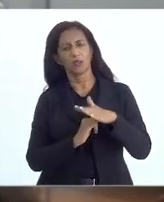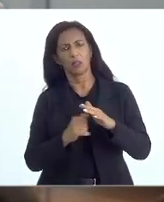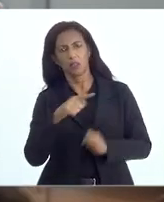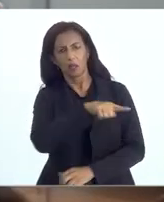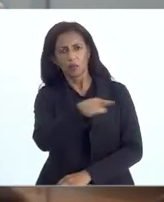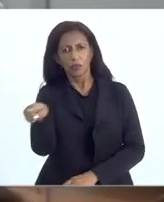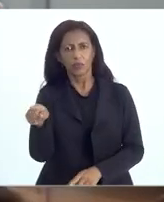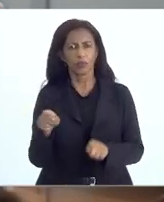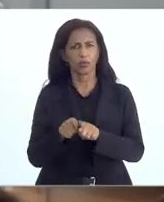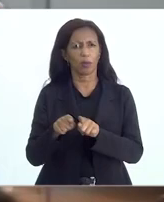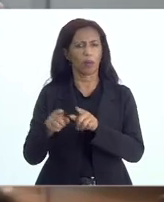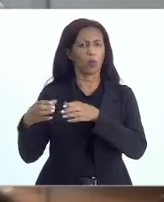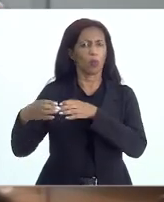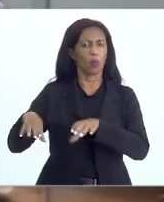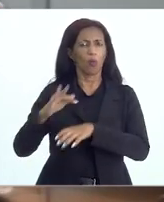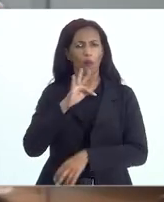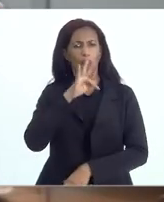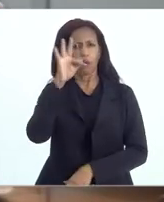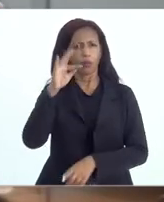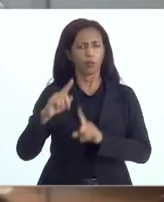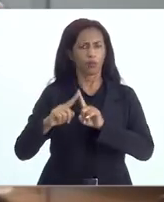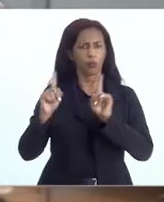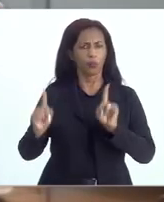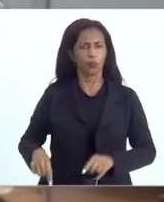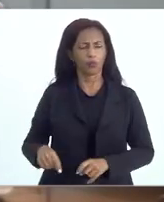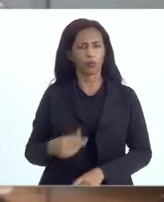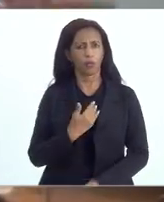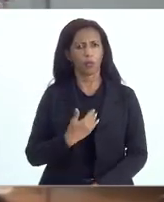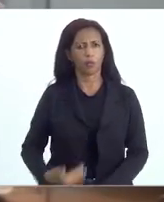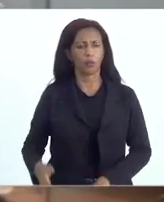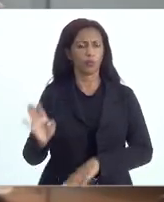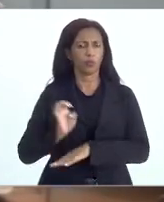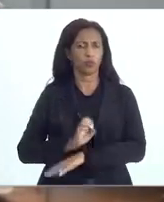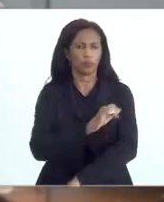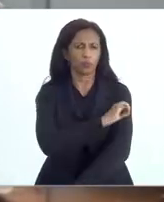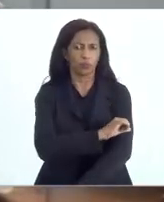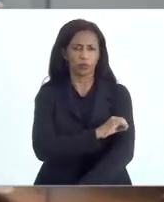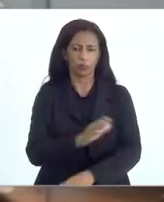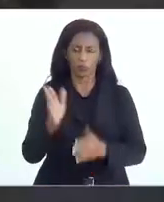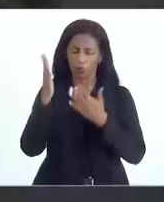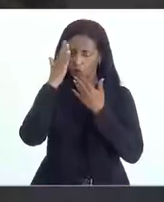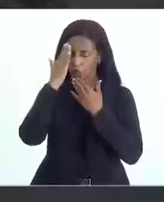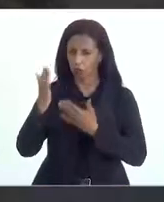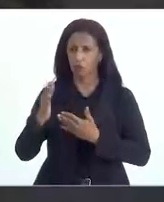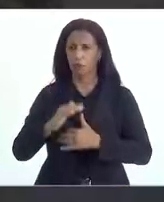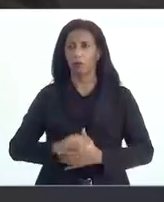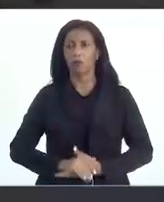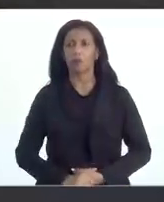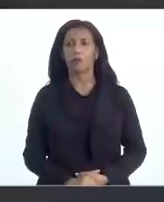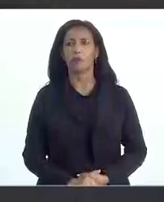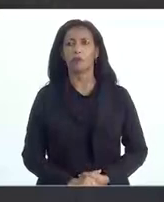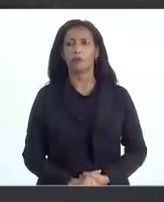sobretudo e senhores concursados e Futuros servidores no bombeiro militar do Estado do Rio de Janeiro obrigado para o Galeão II